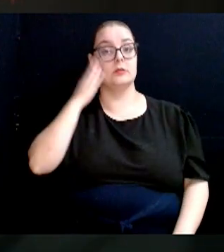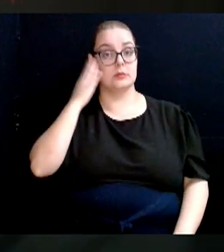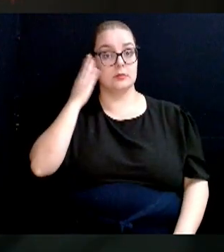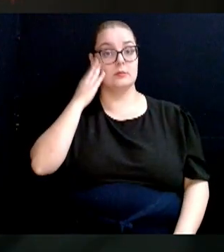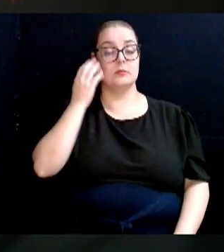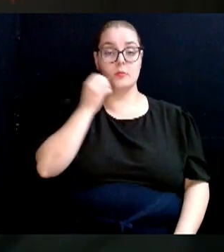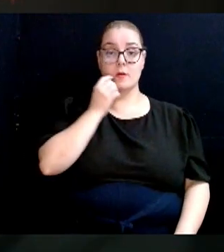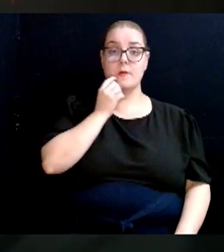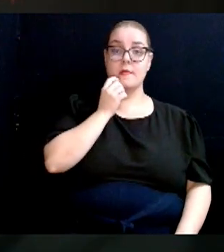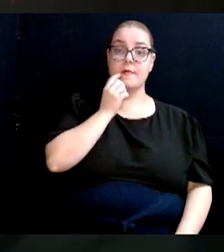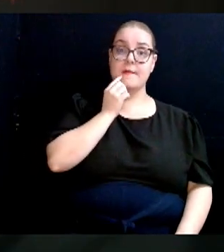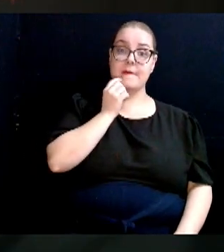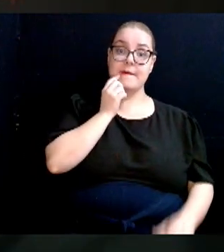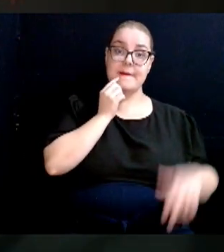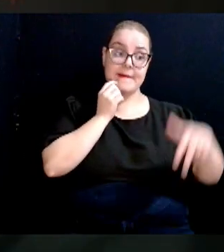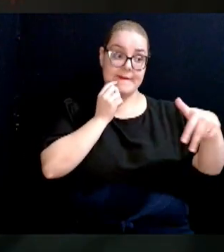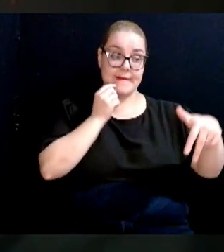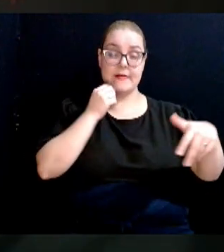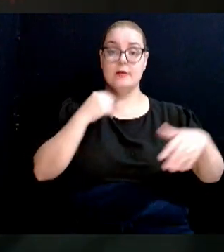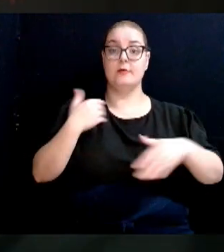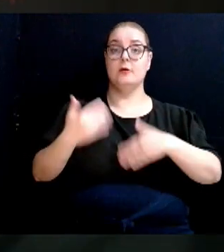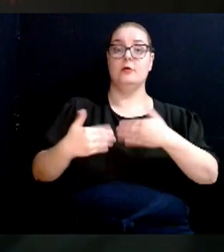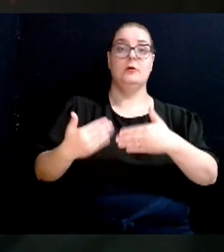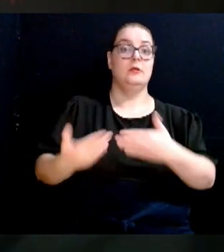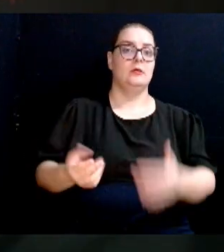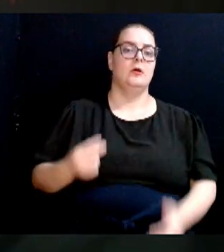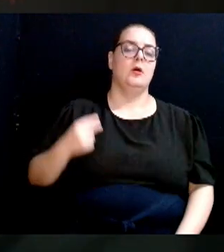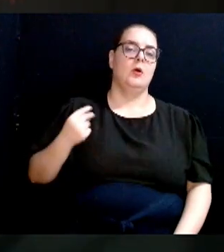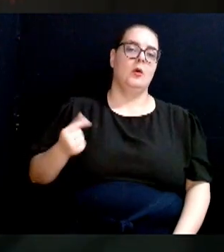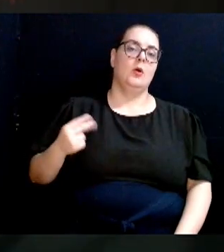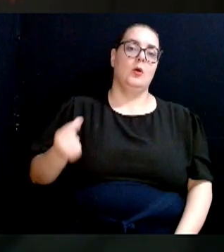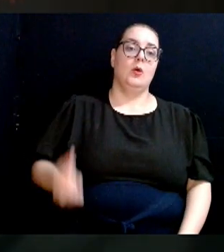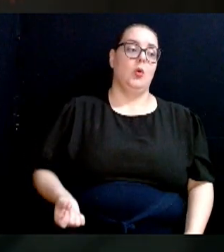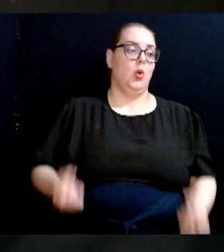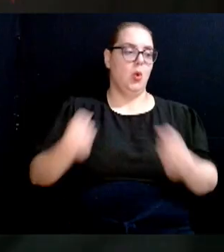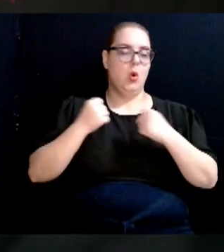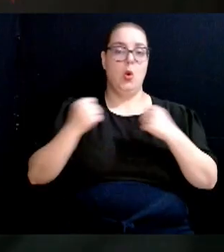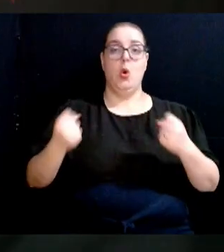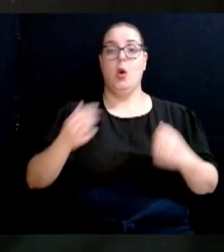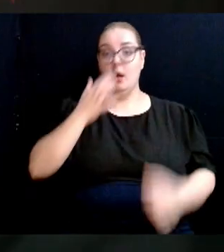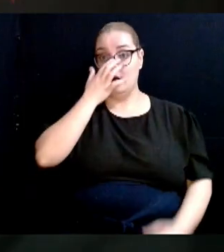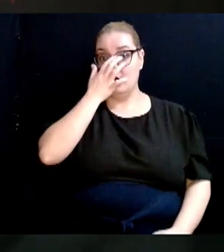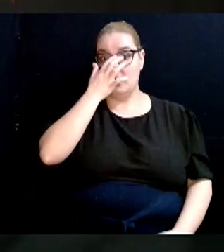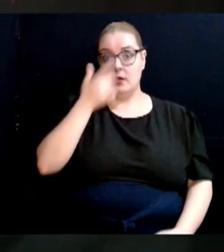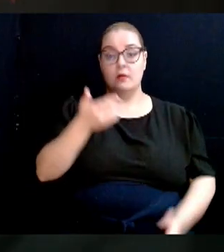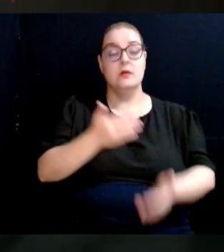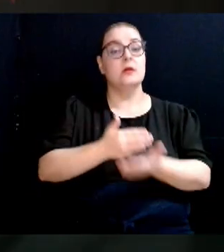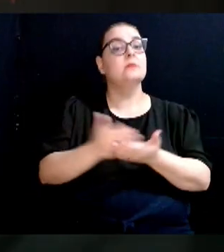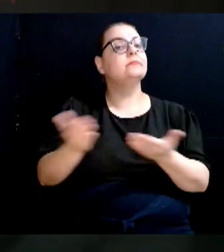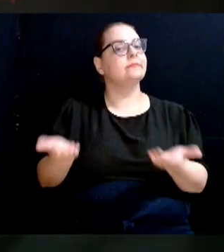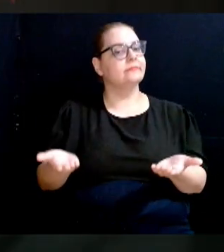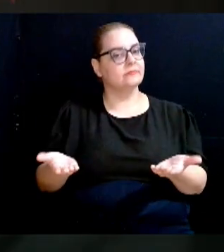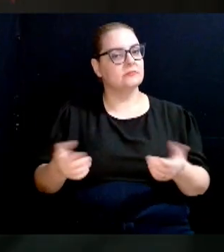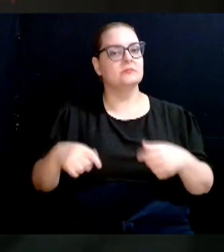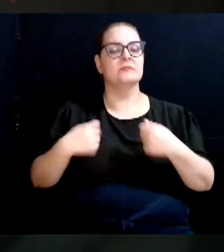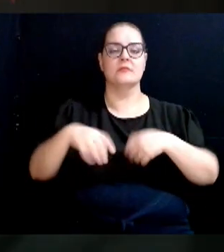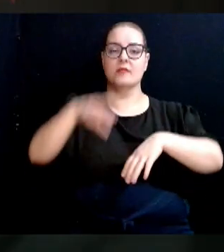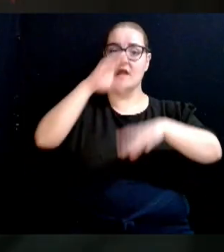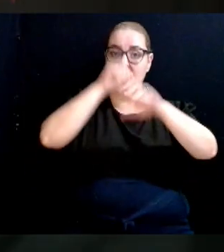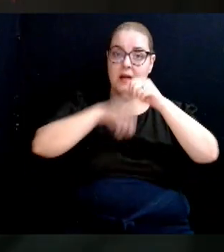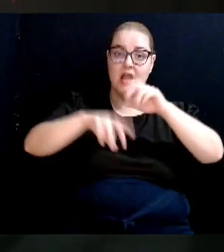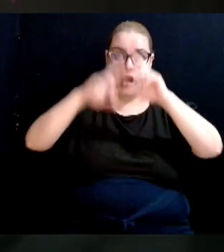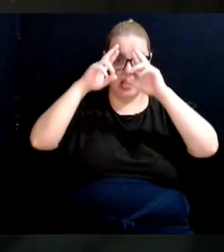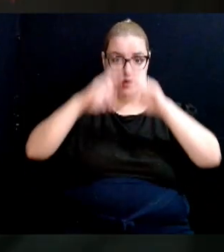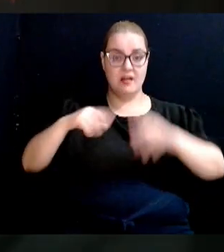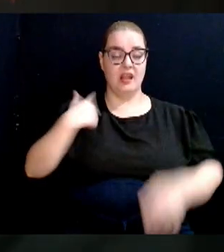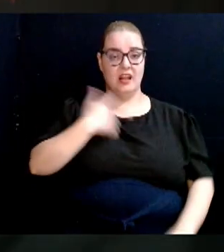pessoa, de repente, passou aí um tempo já malhando e você está começando. Então a gente precisa aprender a respeitar o nosso corpo,